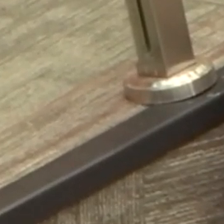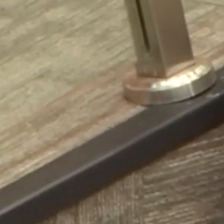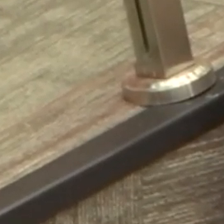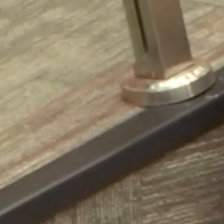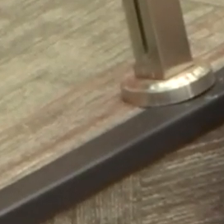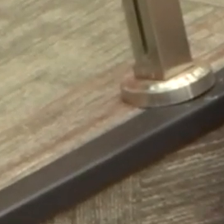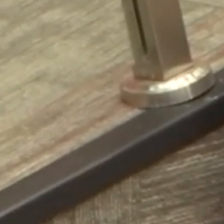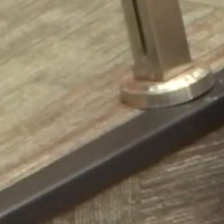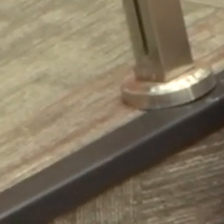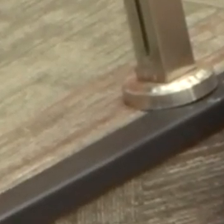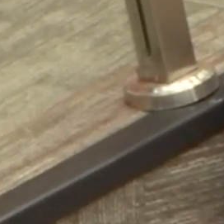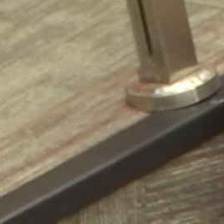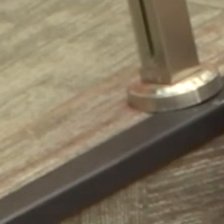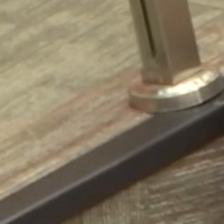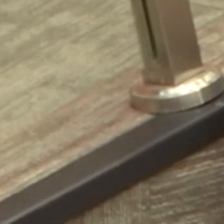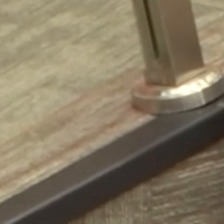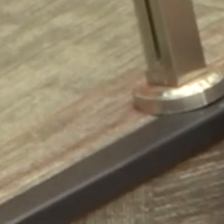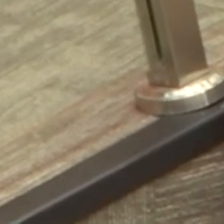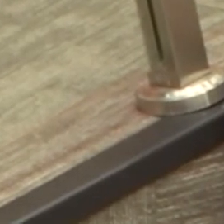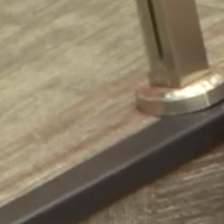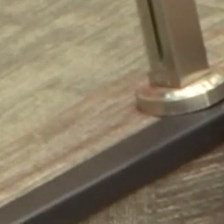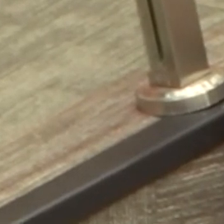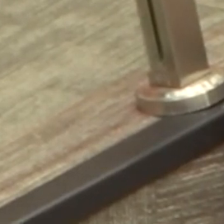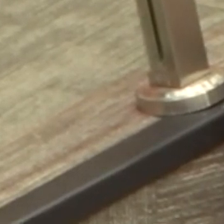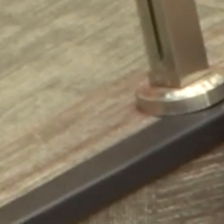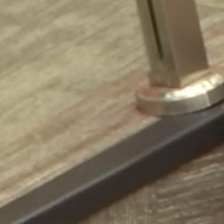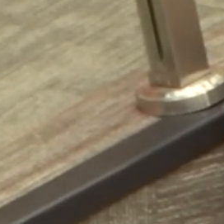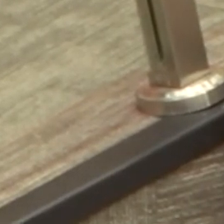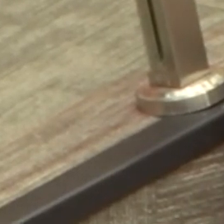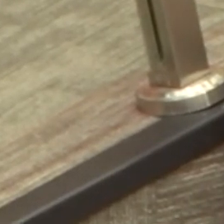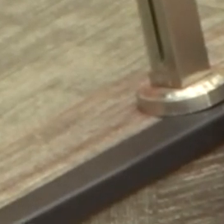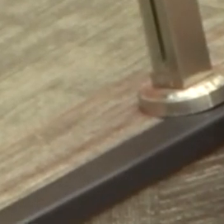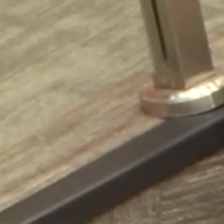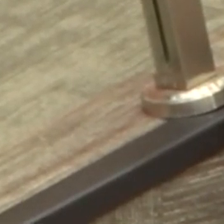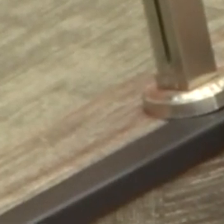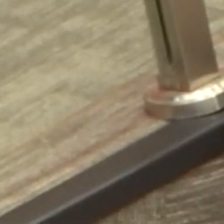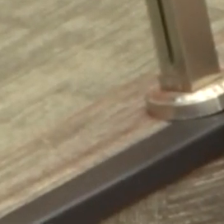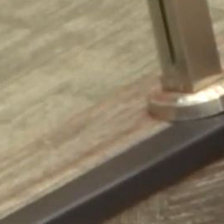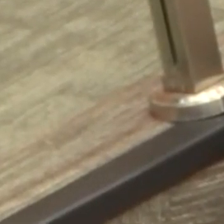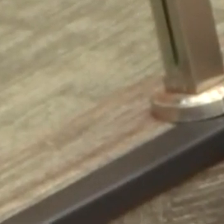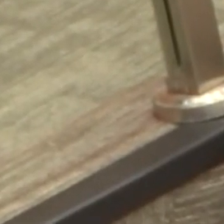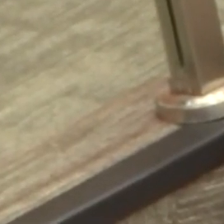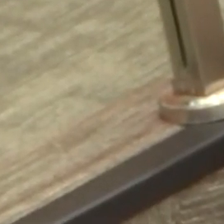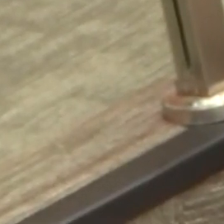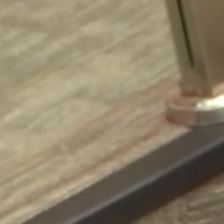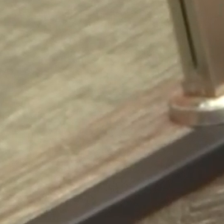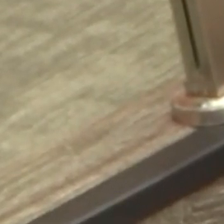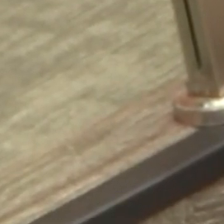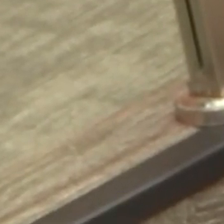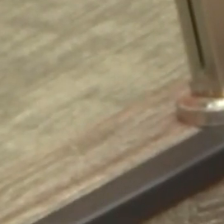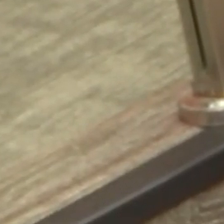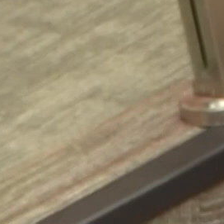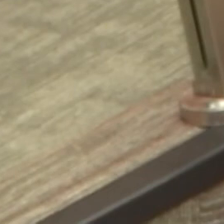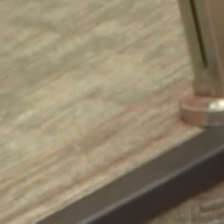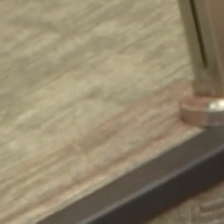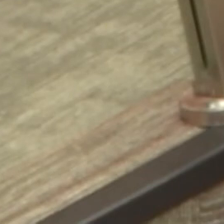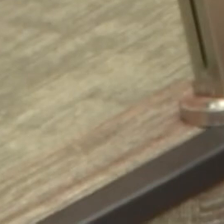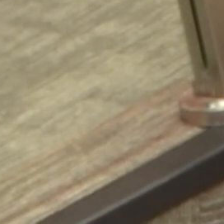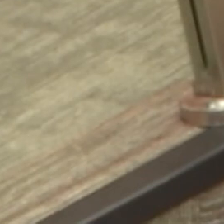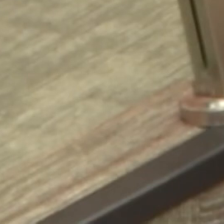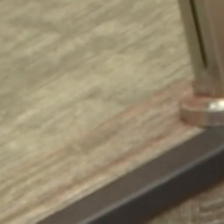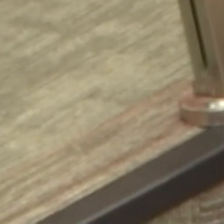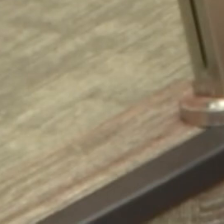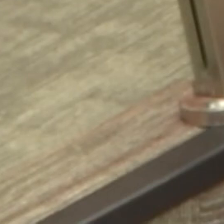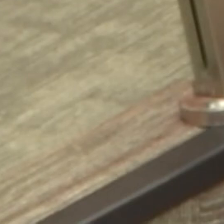mas porque o tema é extenso, mas eu gostaria que a senhora nos falasse, então, sobre a sua palestra, sobre o que os profissionais vieram